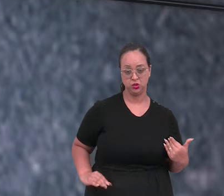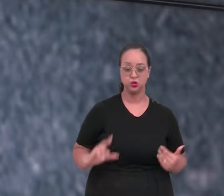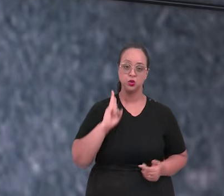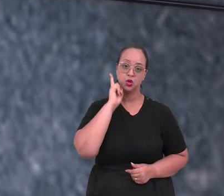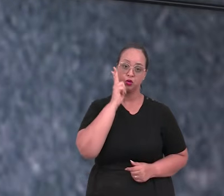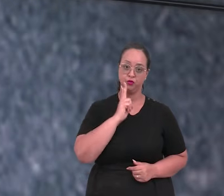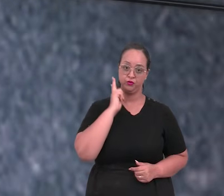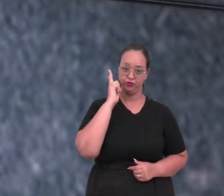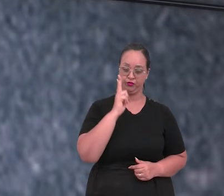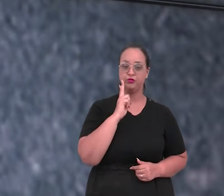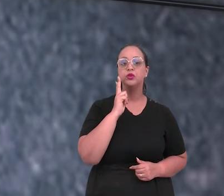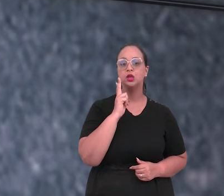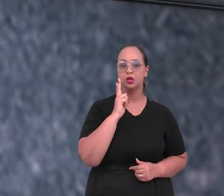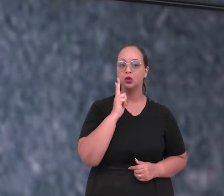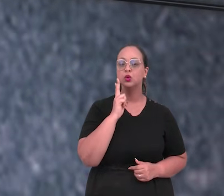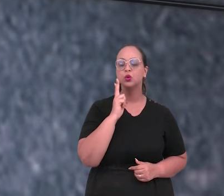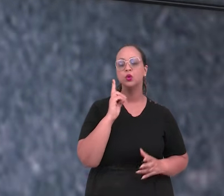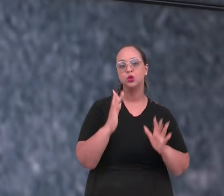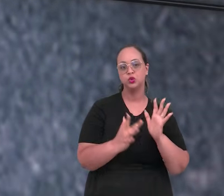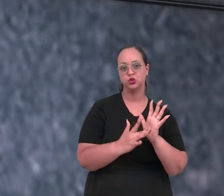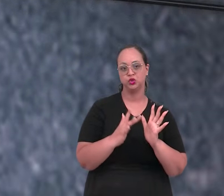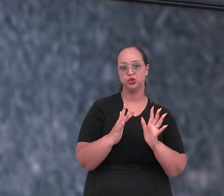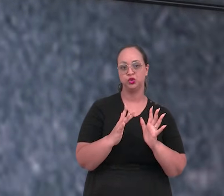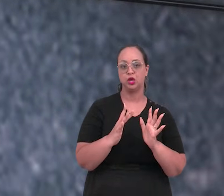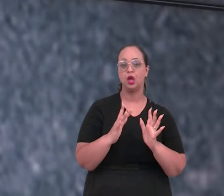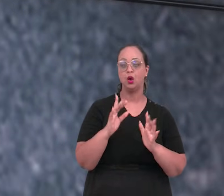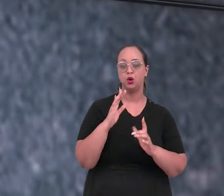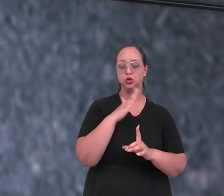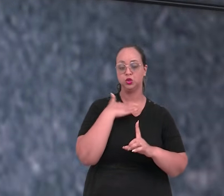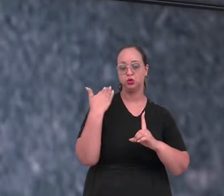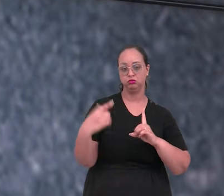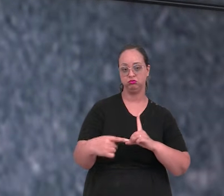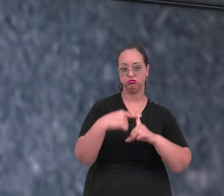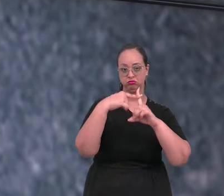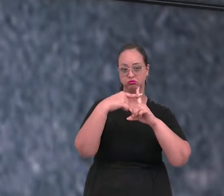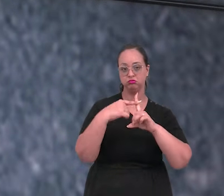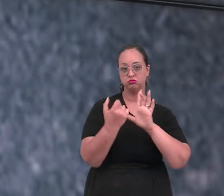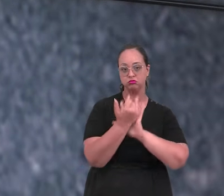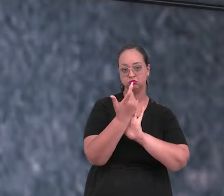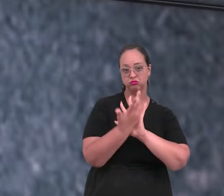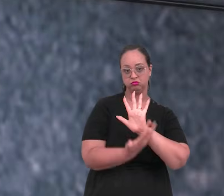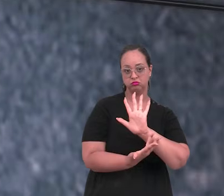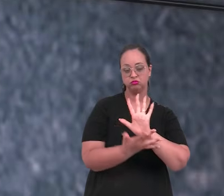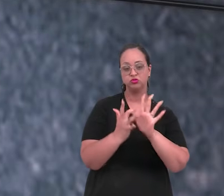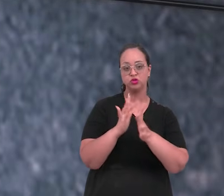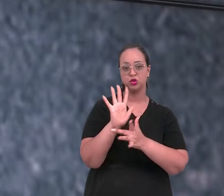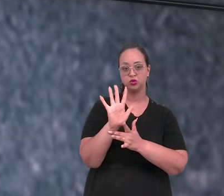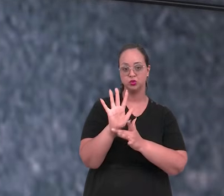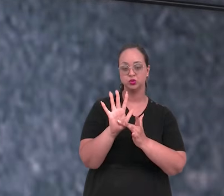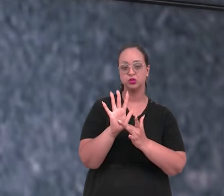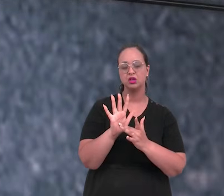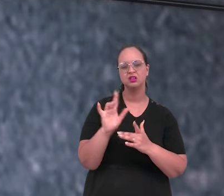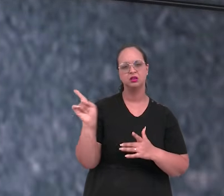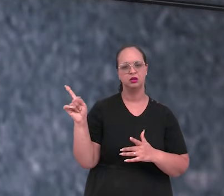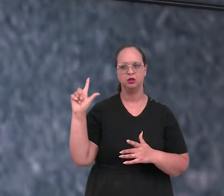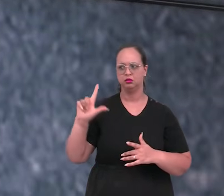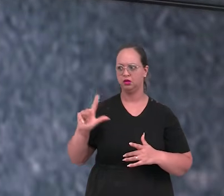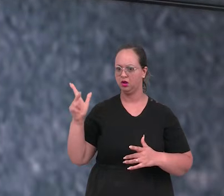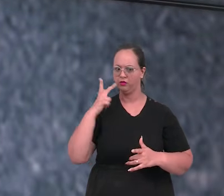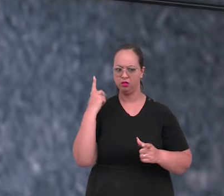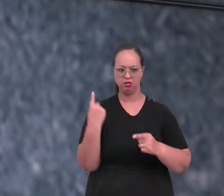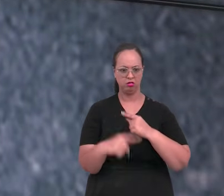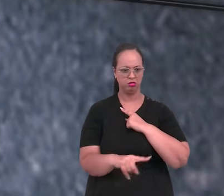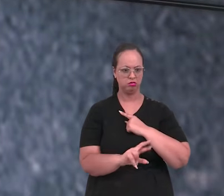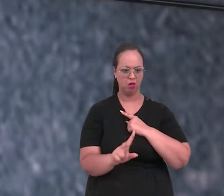Não simplesmente representam simbolismo, mas se transformam nessa substância. Esse dogma foi refutado pela reforma e a igreja